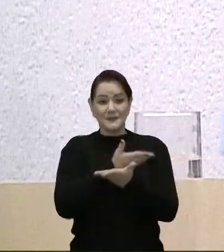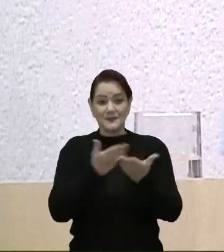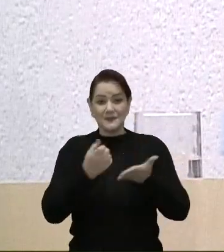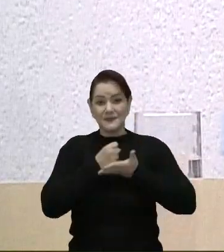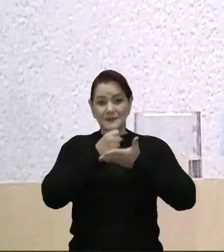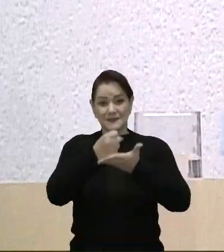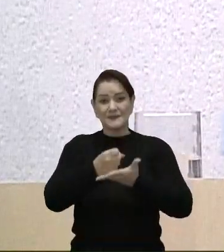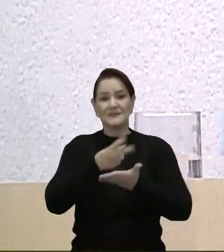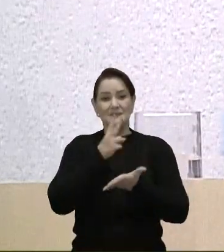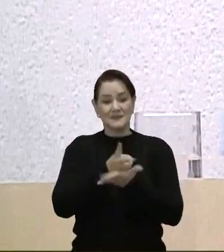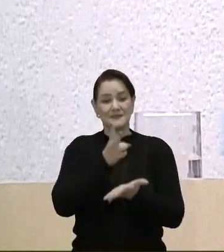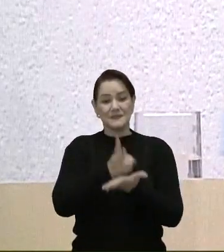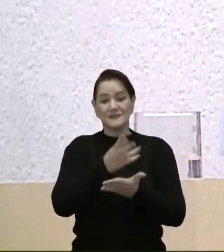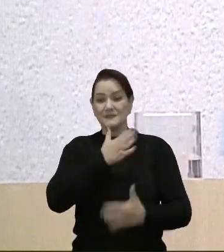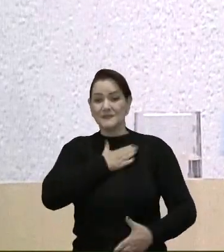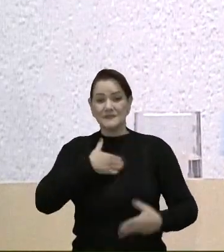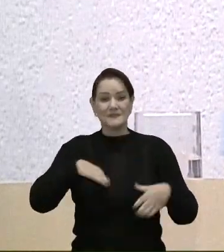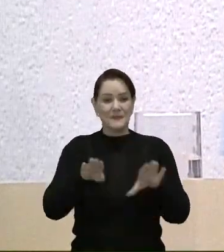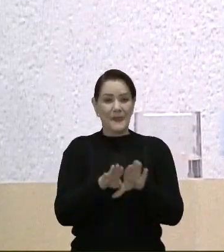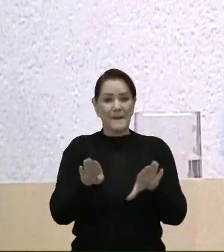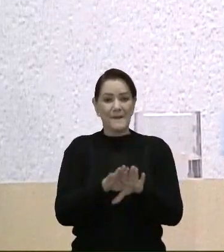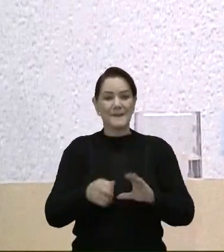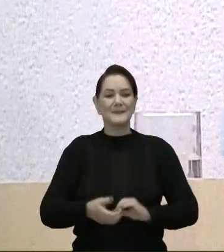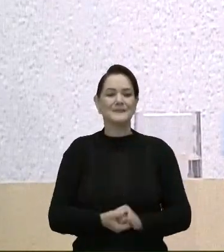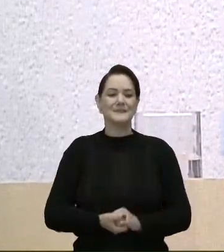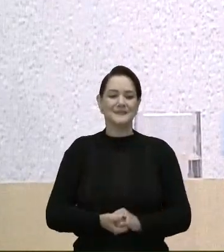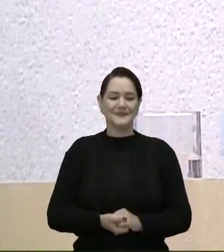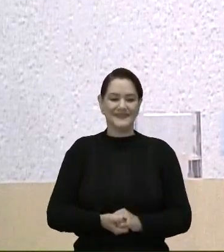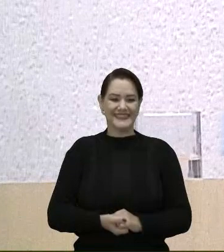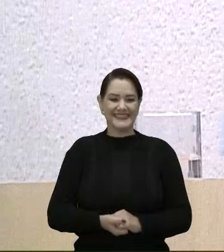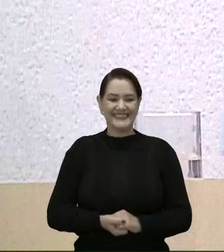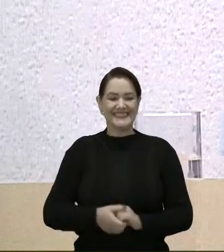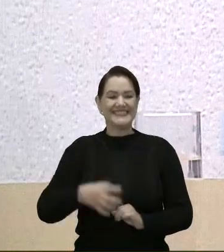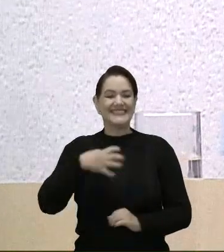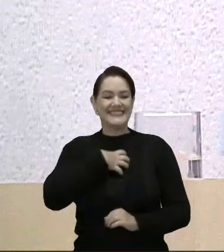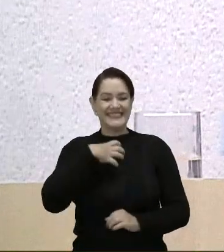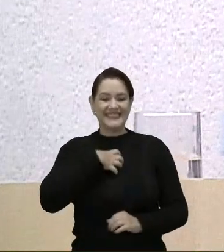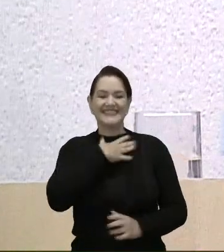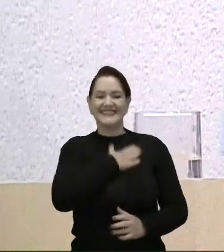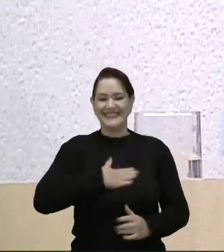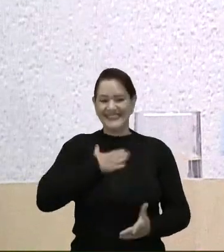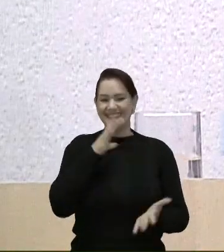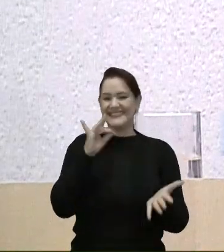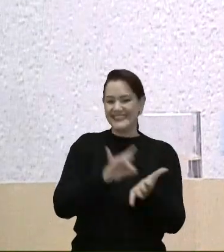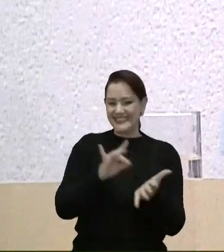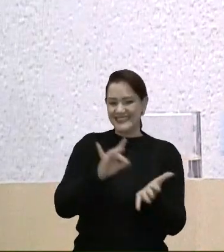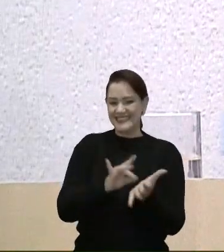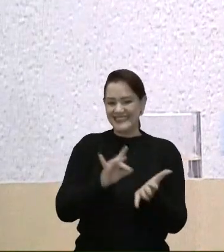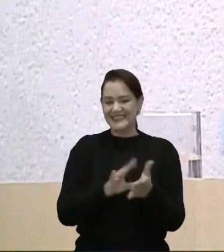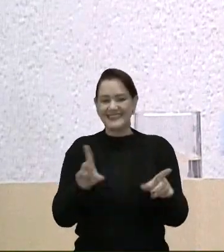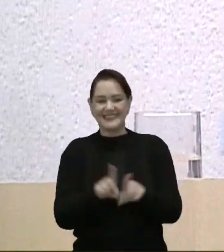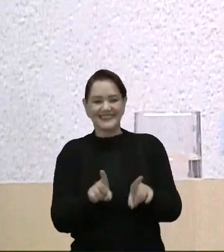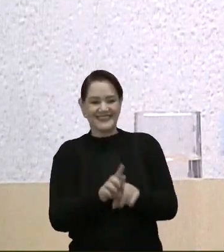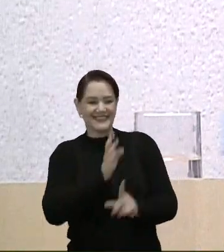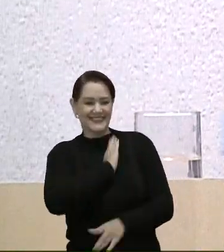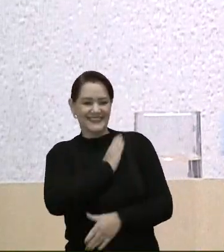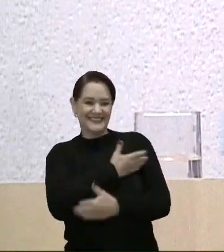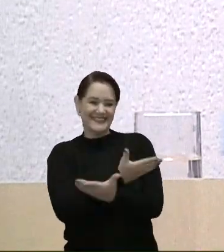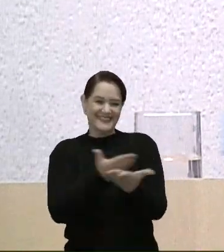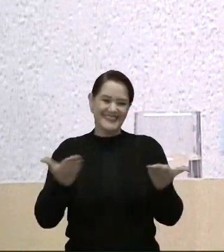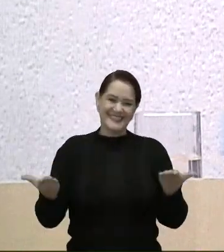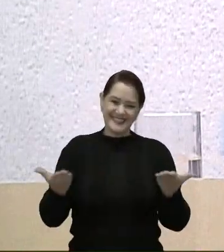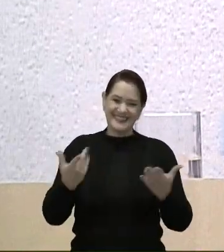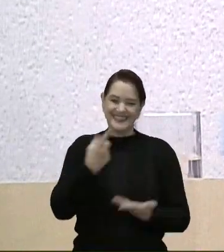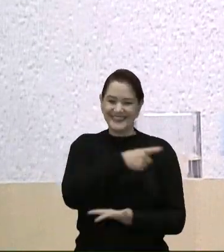Para mim, né, como ex-coletor, já falei aqui nessa casa, eu me sinto satisfeito, cara. satisfeito mesmo, de coração, a todos vocês. Eu quero